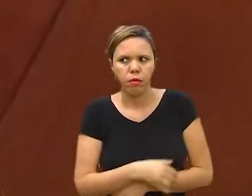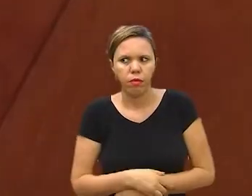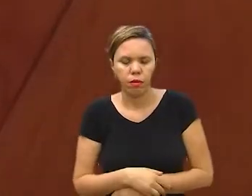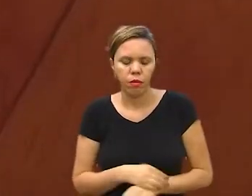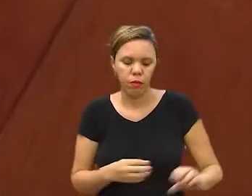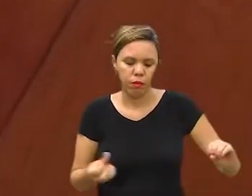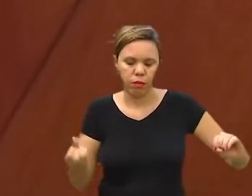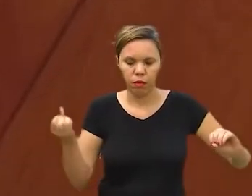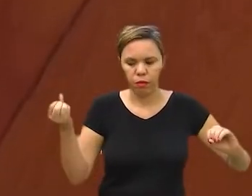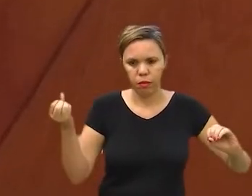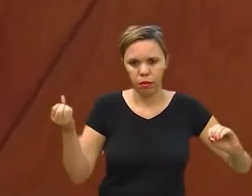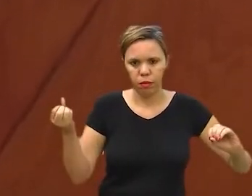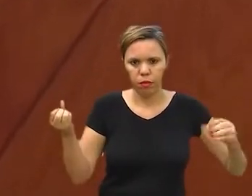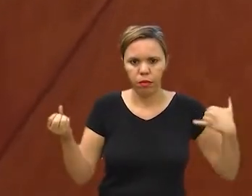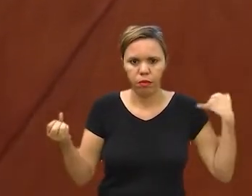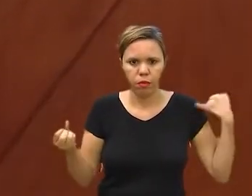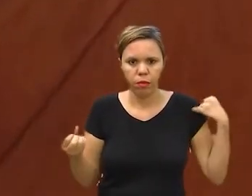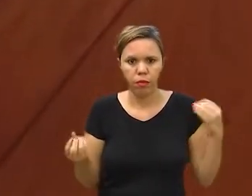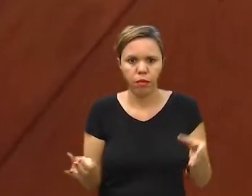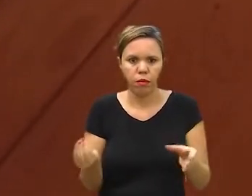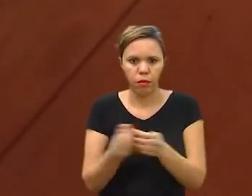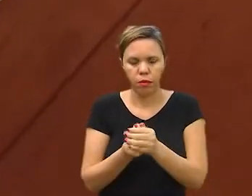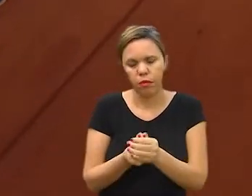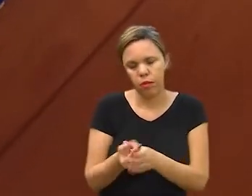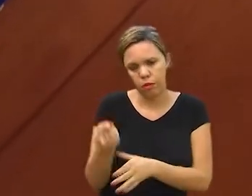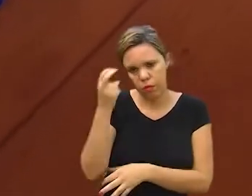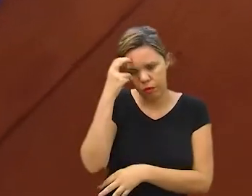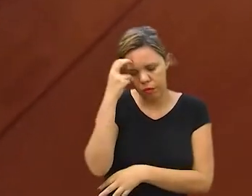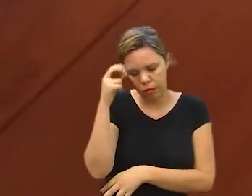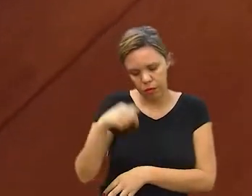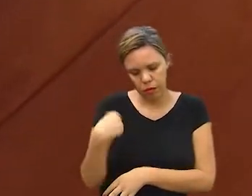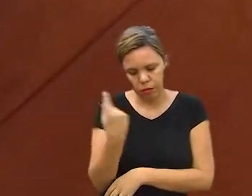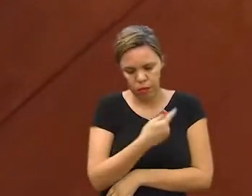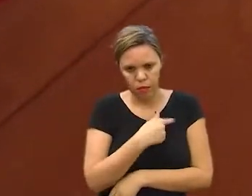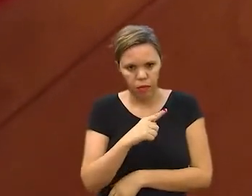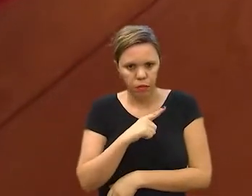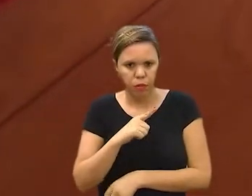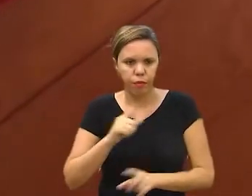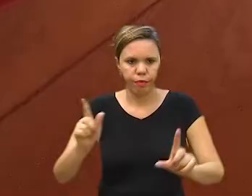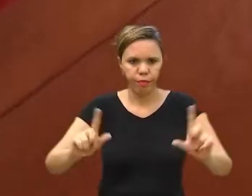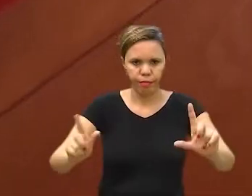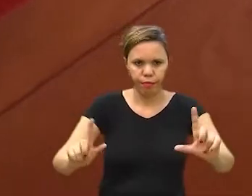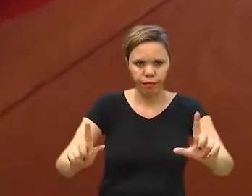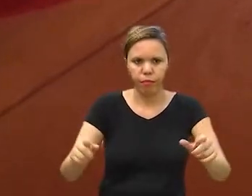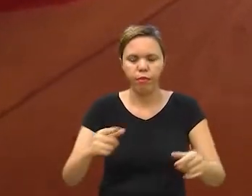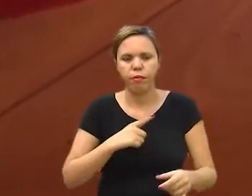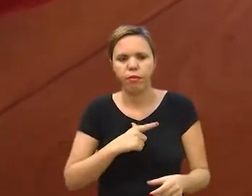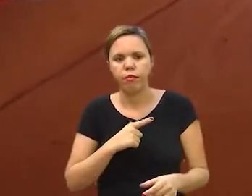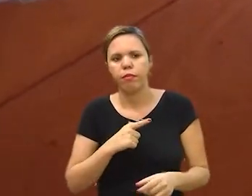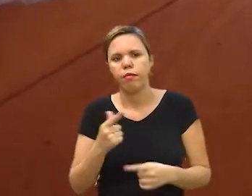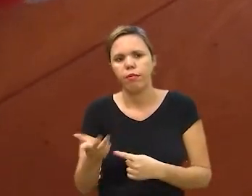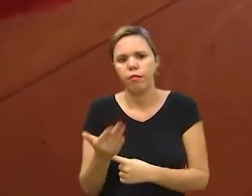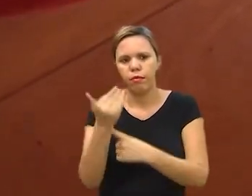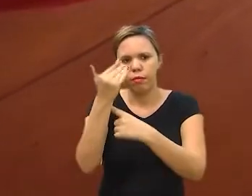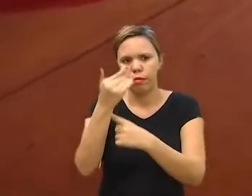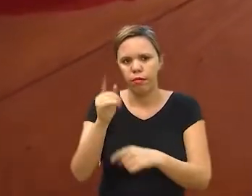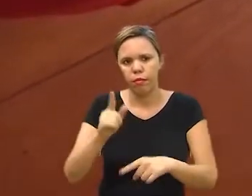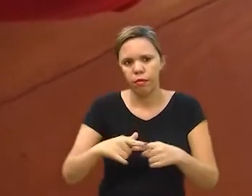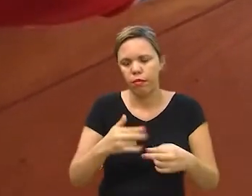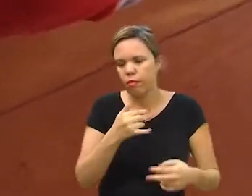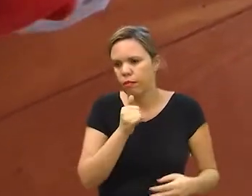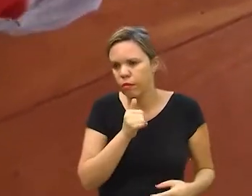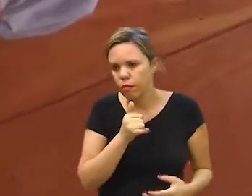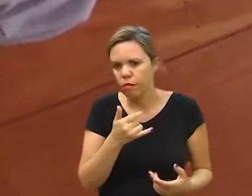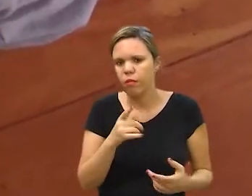0 a 6 colocar a criança dentro da sua cultura. Nossa cultura hoje tem televisão, tem os aparelhos eletrônicos, tem computador,